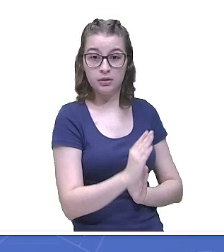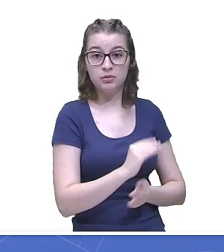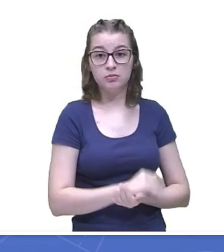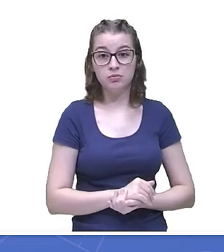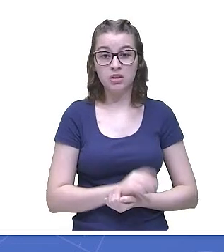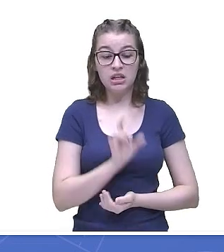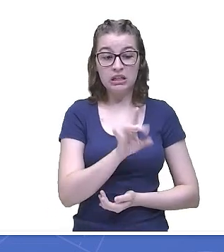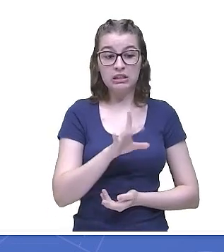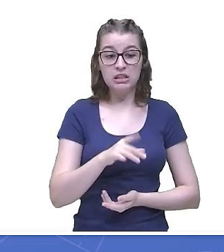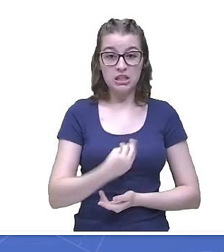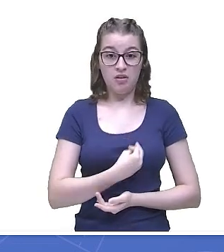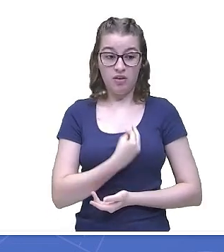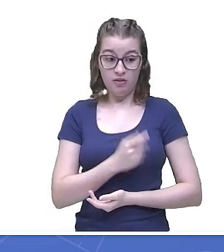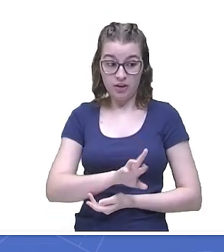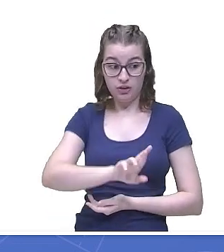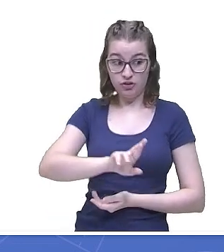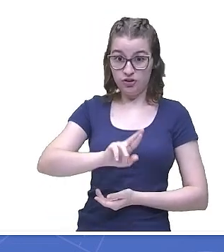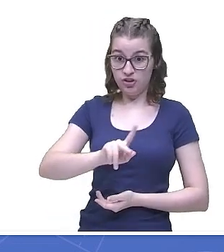dessa maneira,